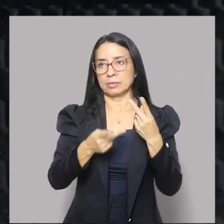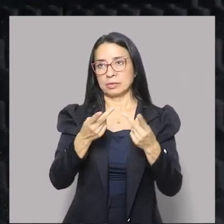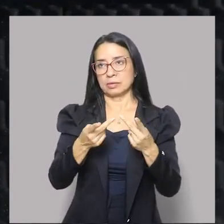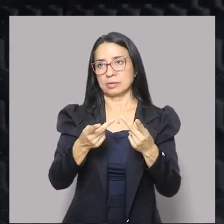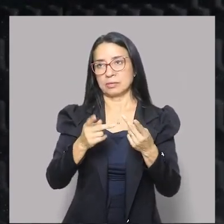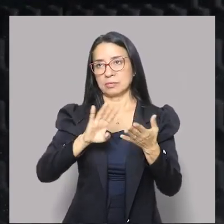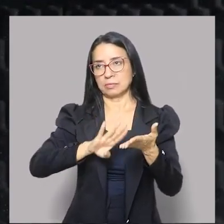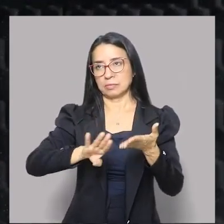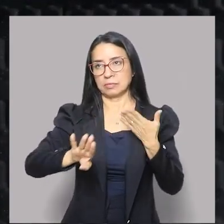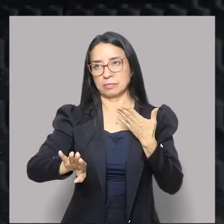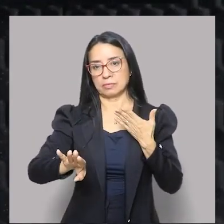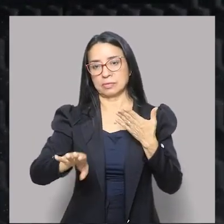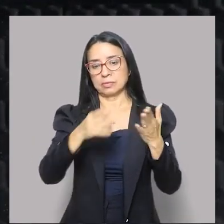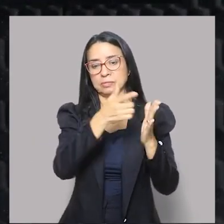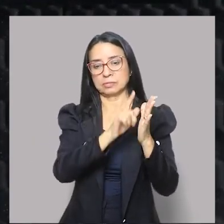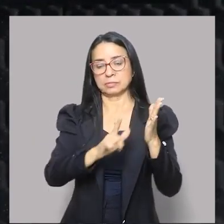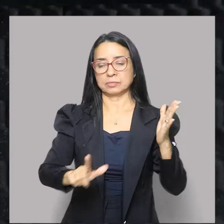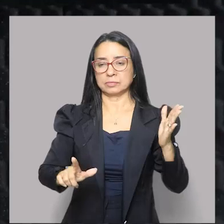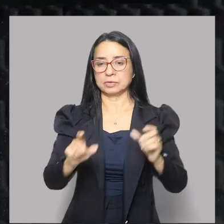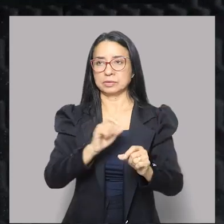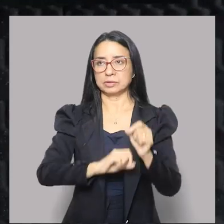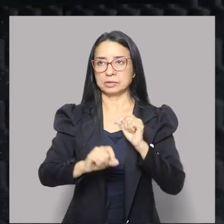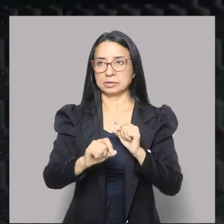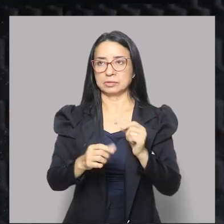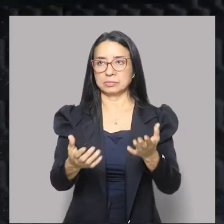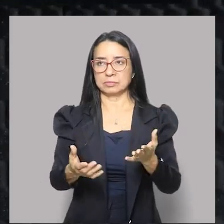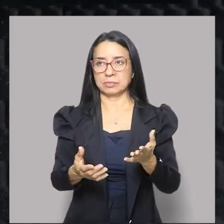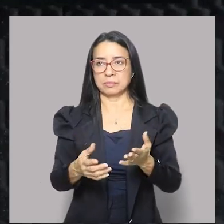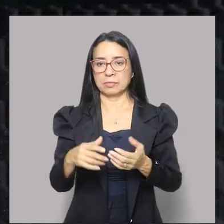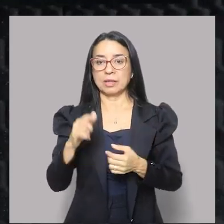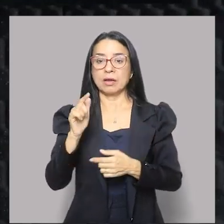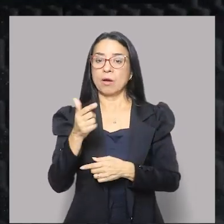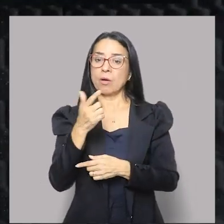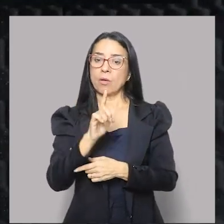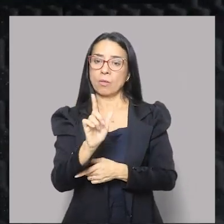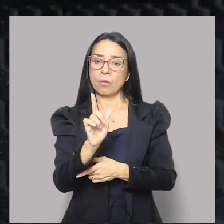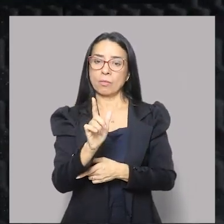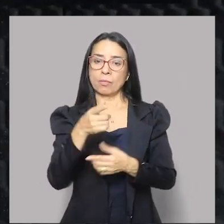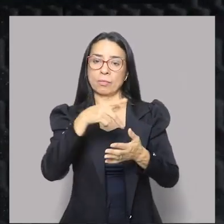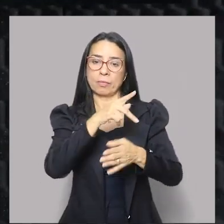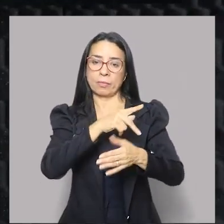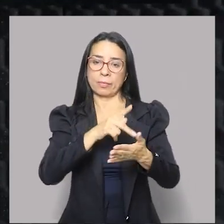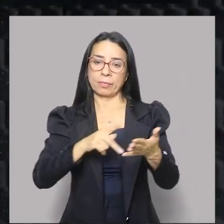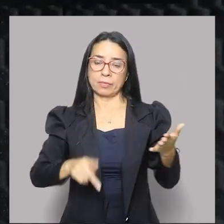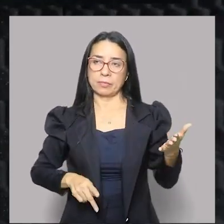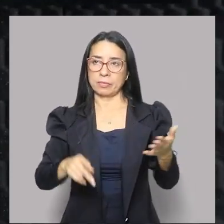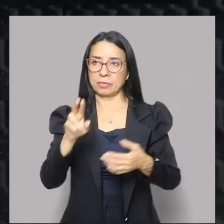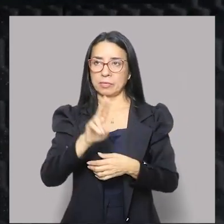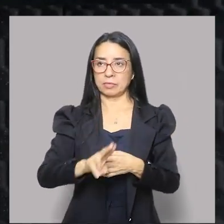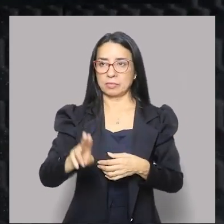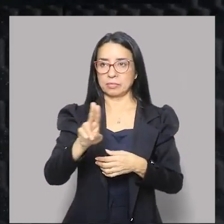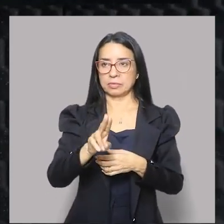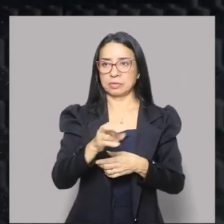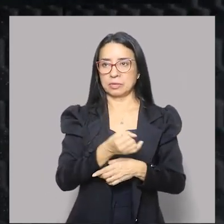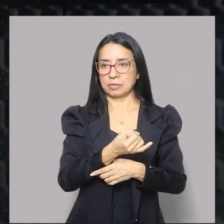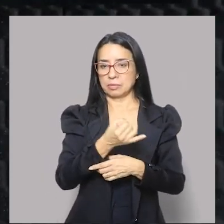do universo literário, fora da ficção, para além do poema, poderia utilizar